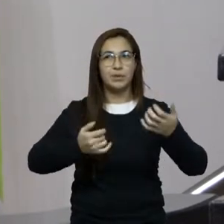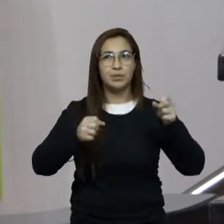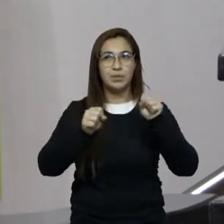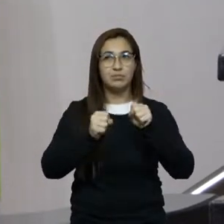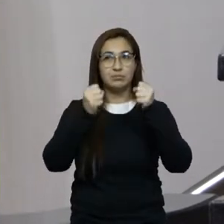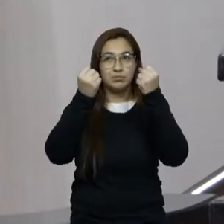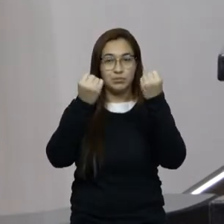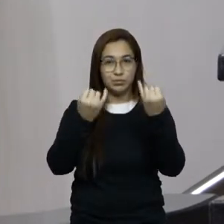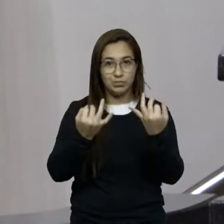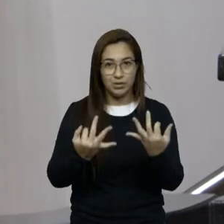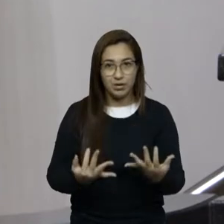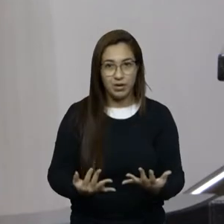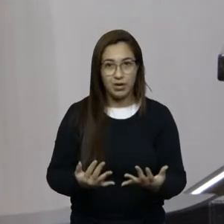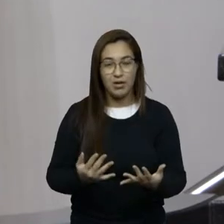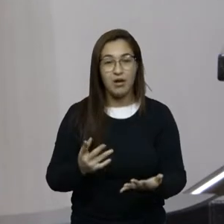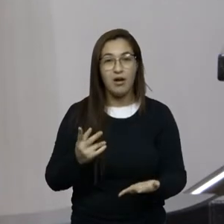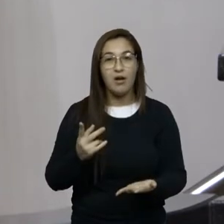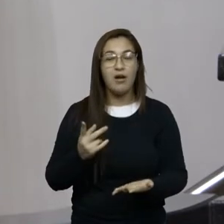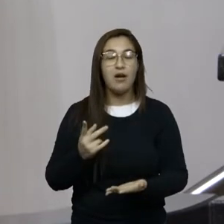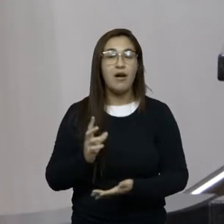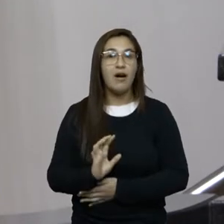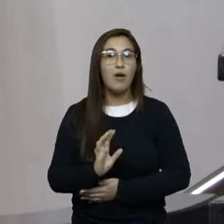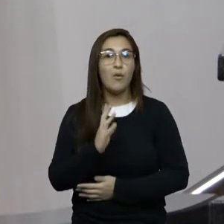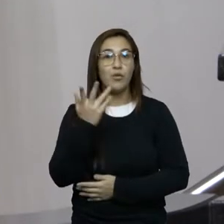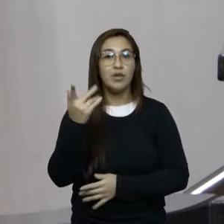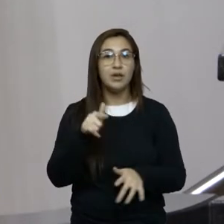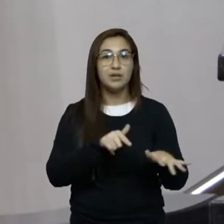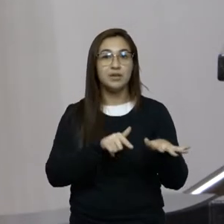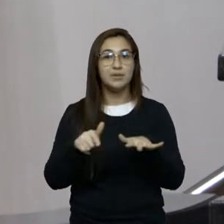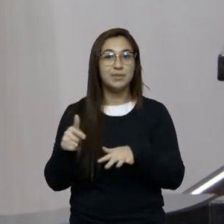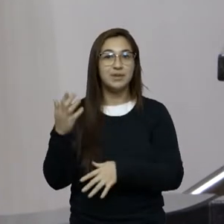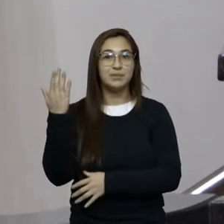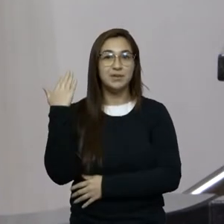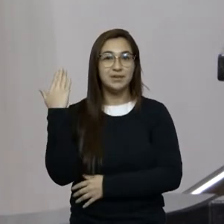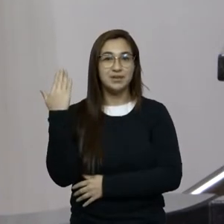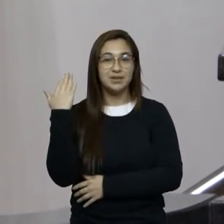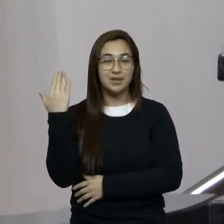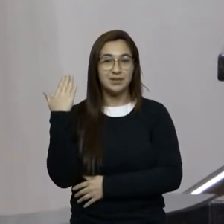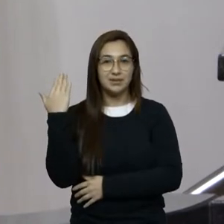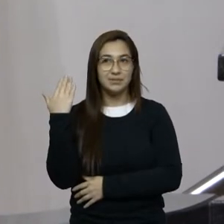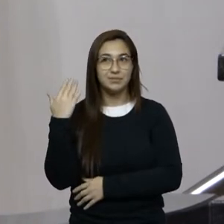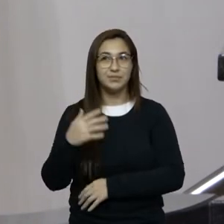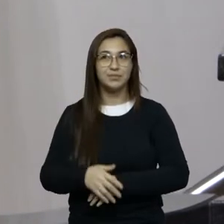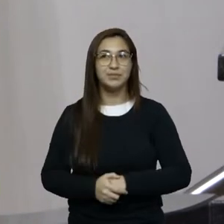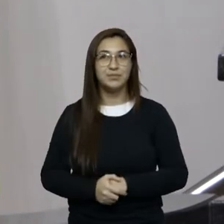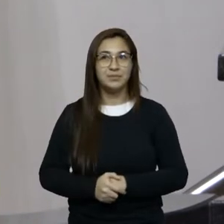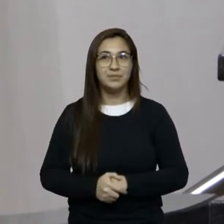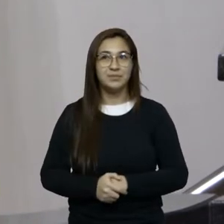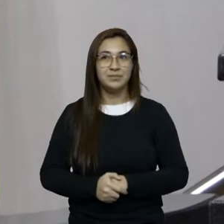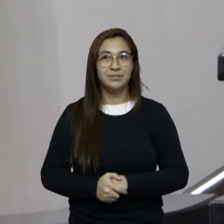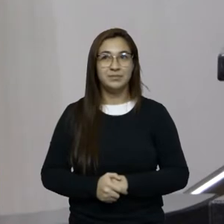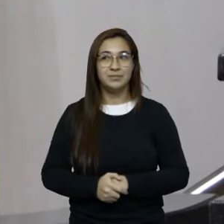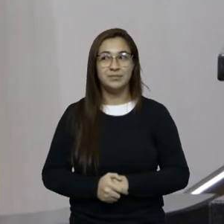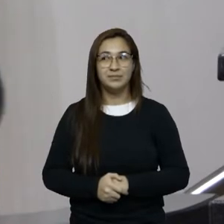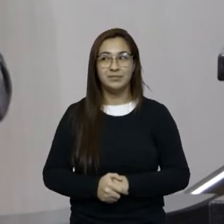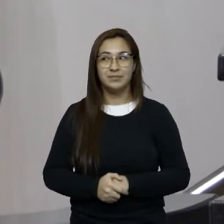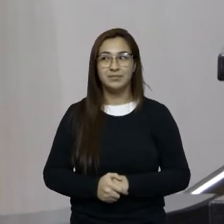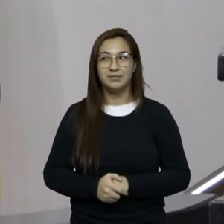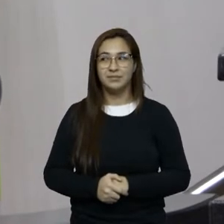os fatos ocorridos na semana passada aquando da realização